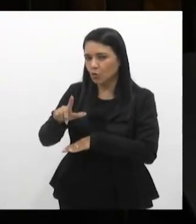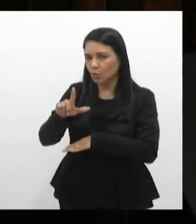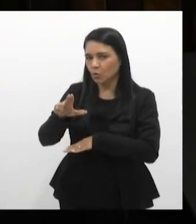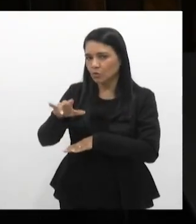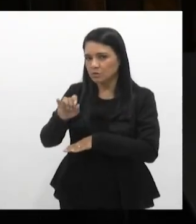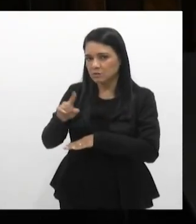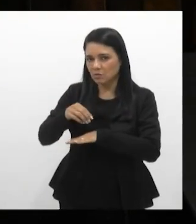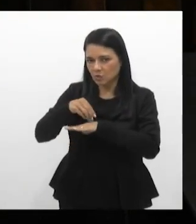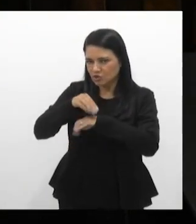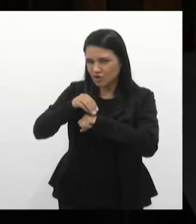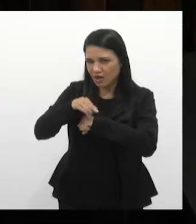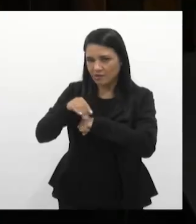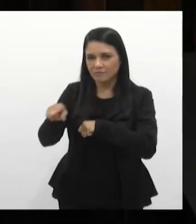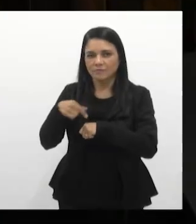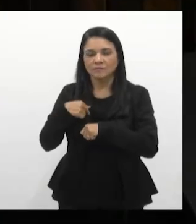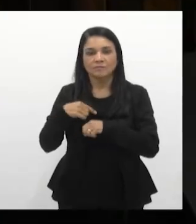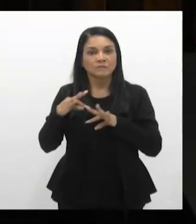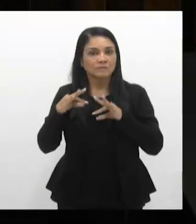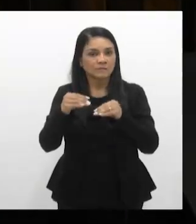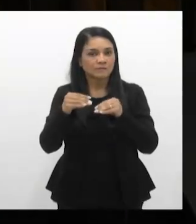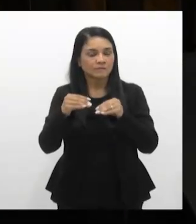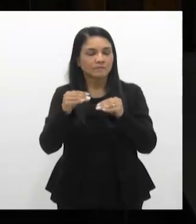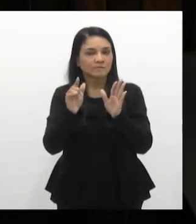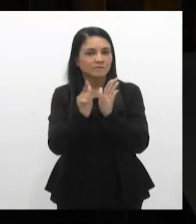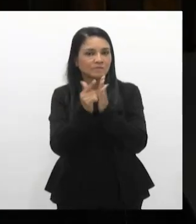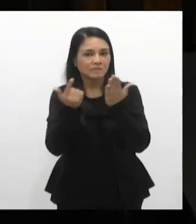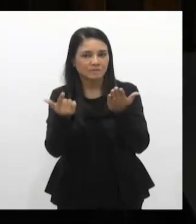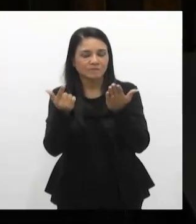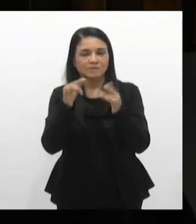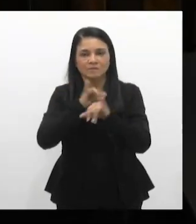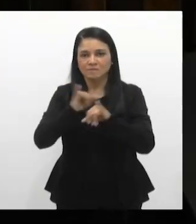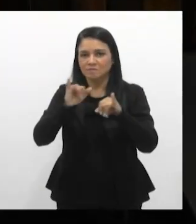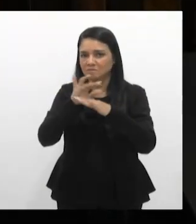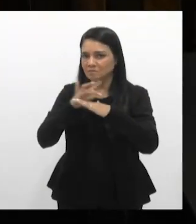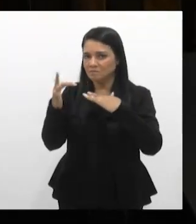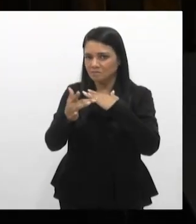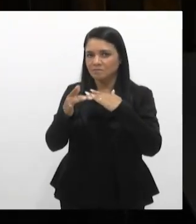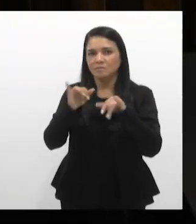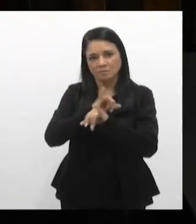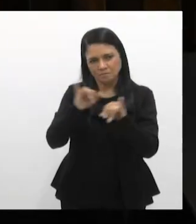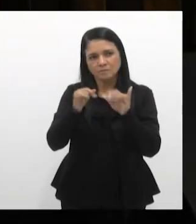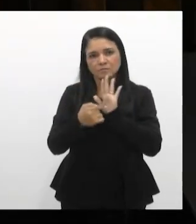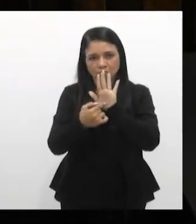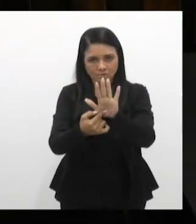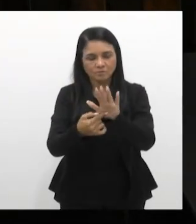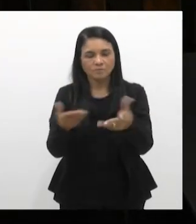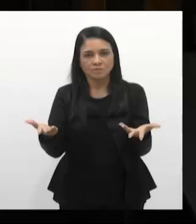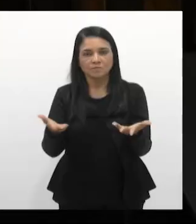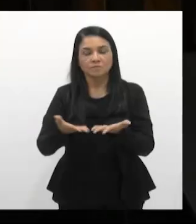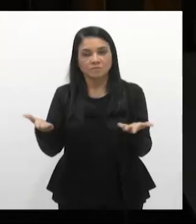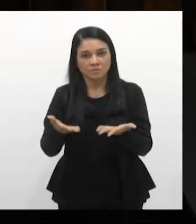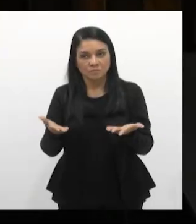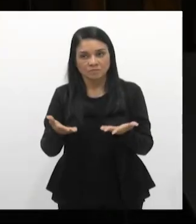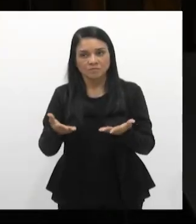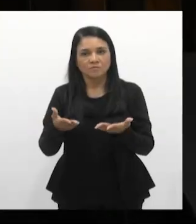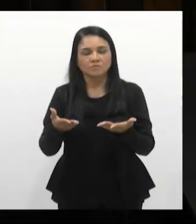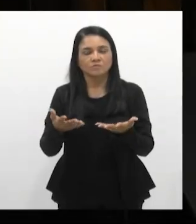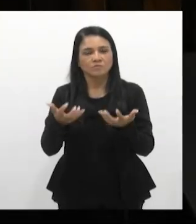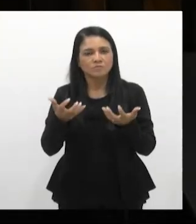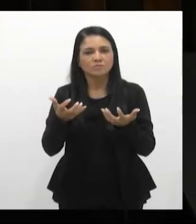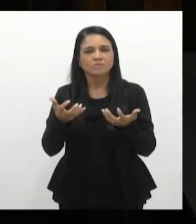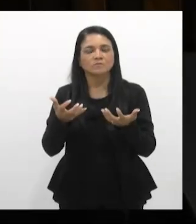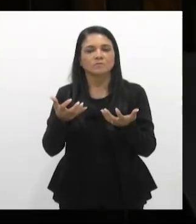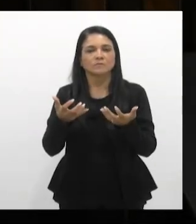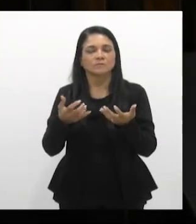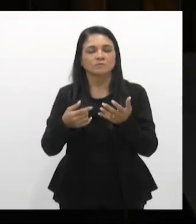os veículos de comunicação, nos últimos dias tem saído. Então eu quero aqui,